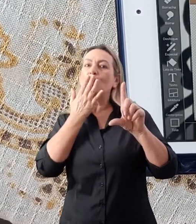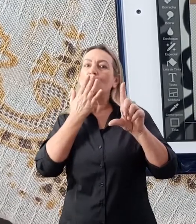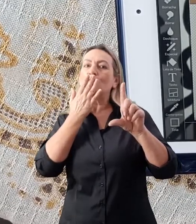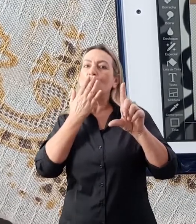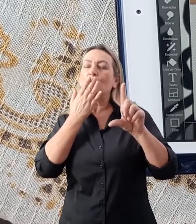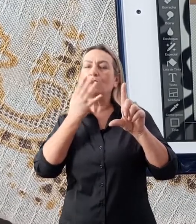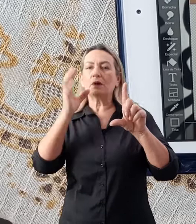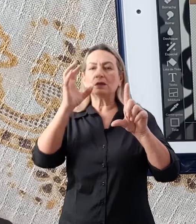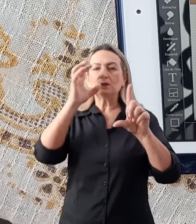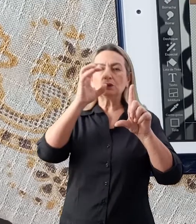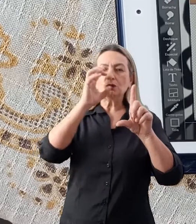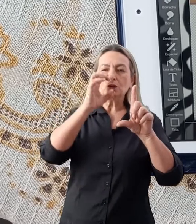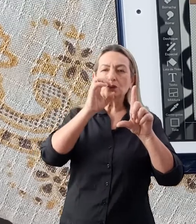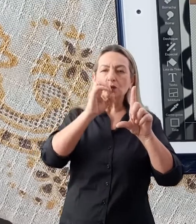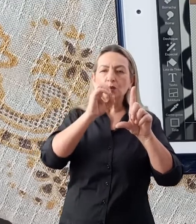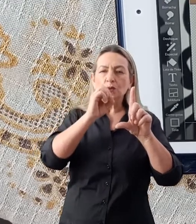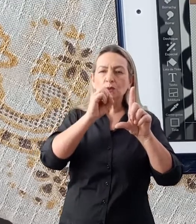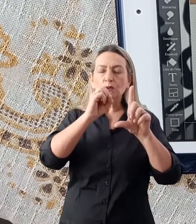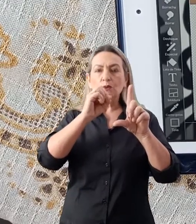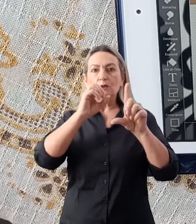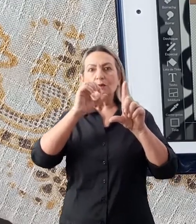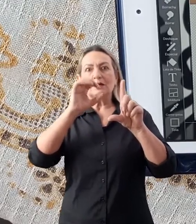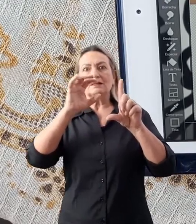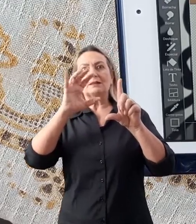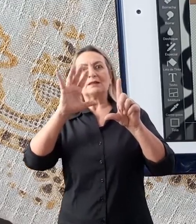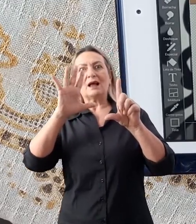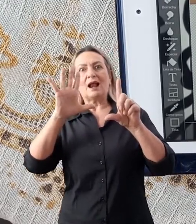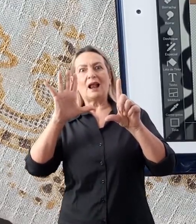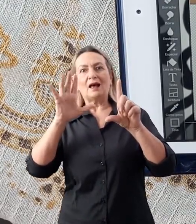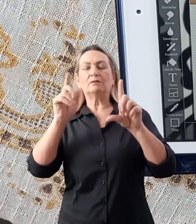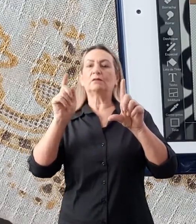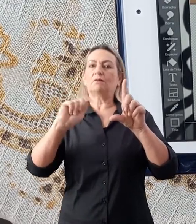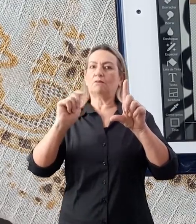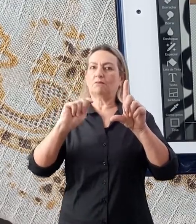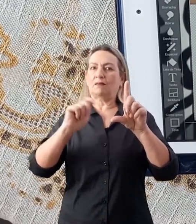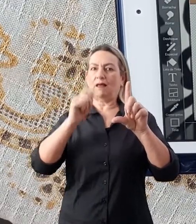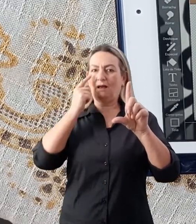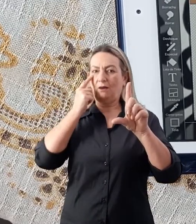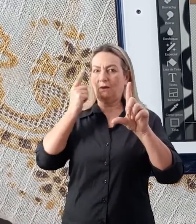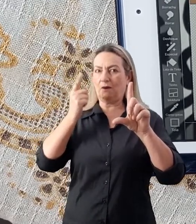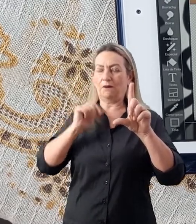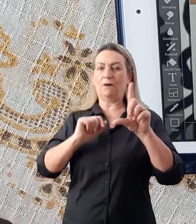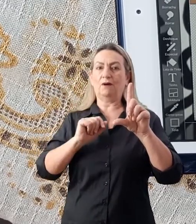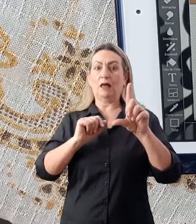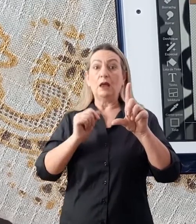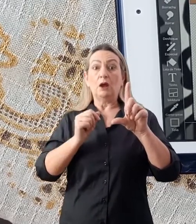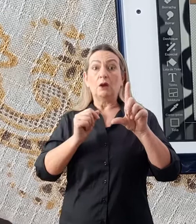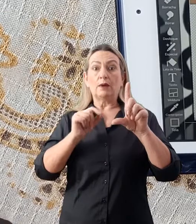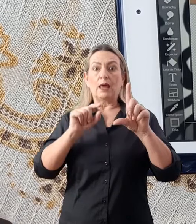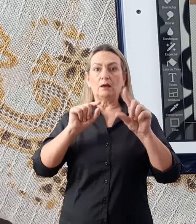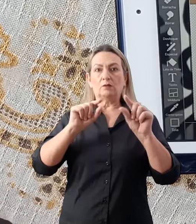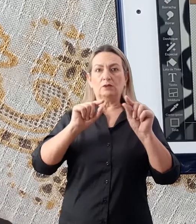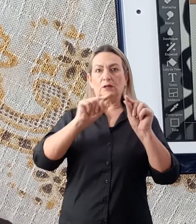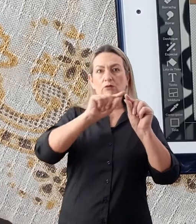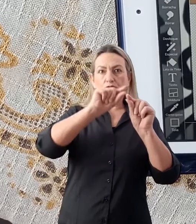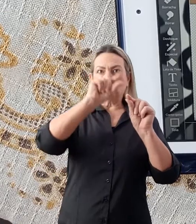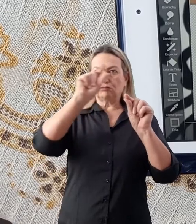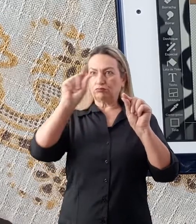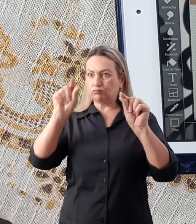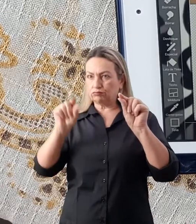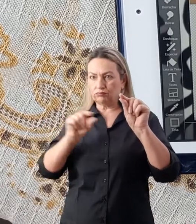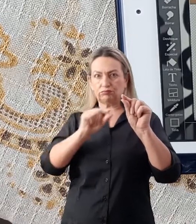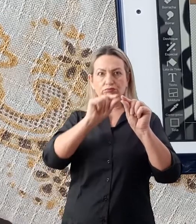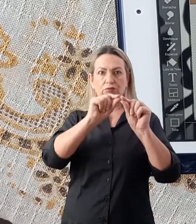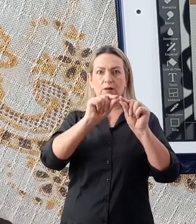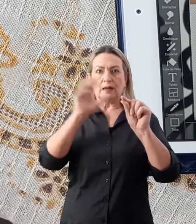E aqui se vai ser mais escuro, mais claro. Ou você pode, por exemplo, usando esse aqui. Eu quero ele mais escuro, eu venho ele